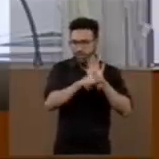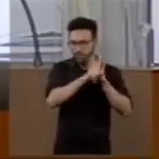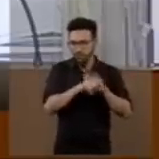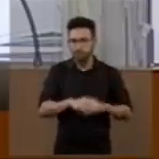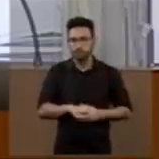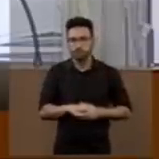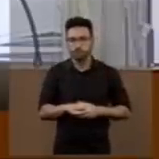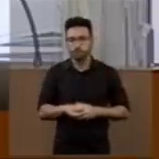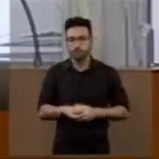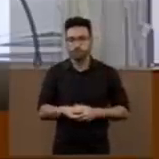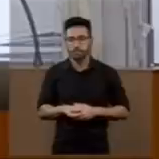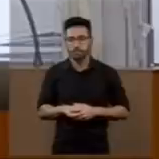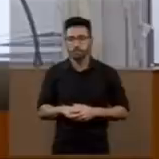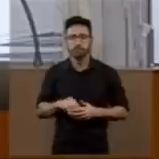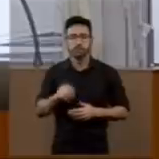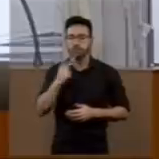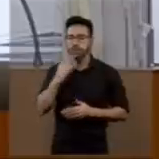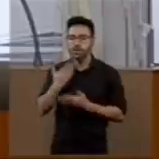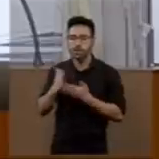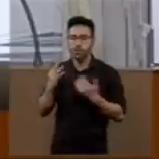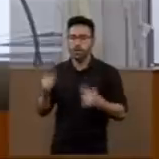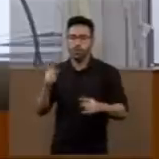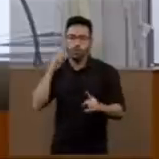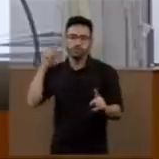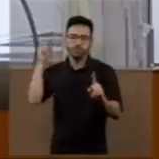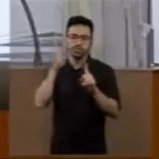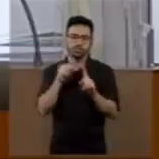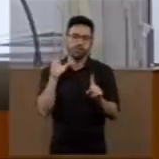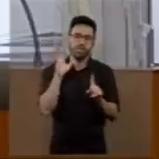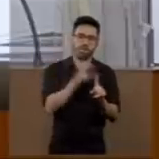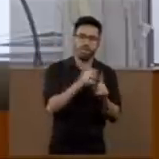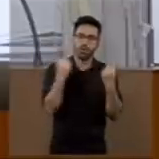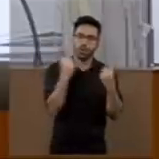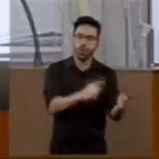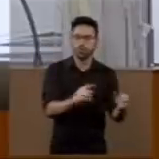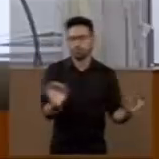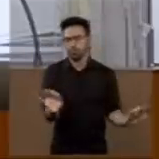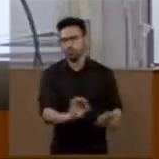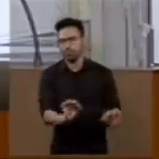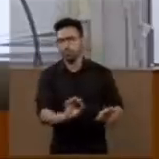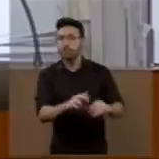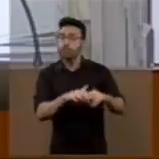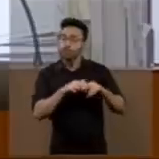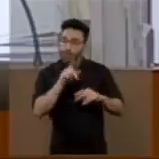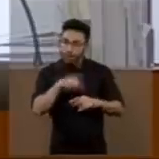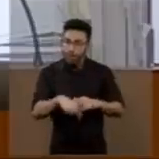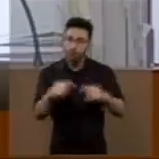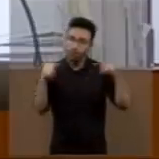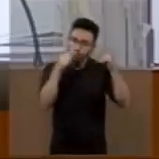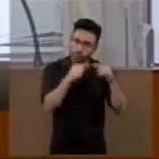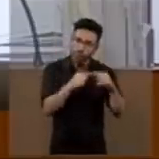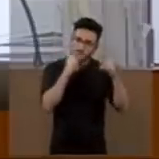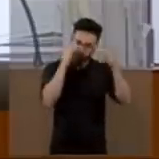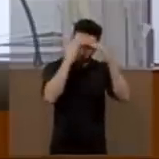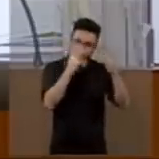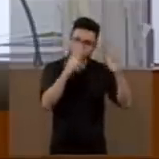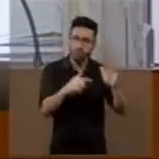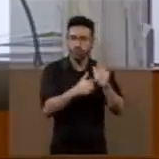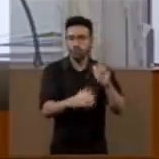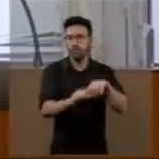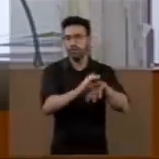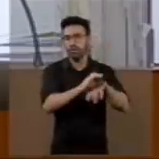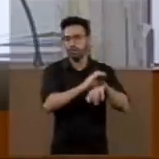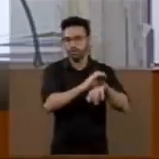o feitio de mecanismo ilegítimo de coação e compatibilizando-as com a Constituição da República. Acentuou